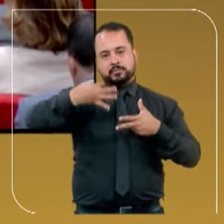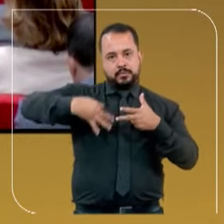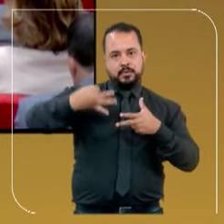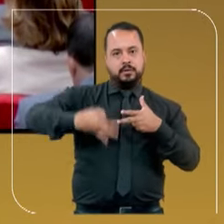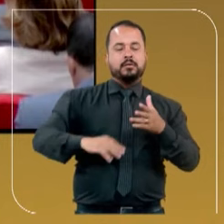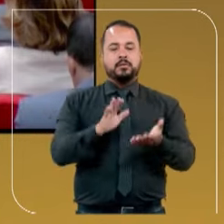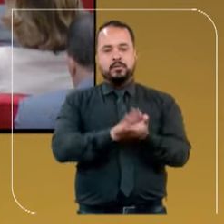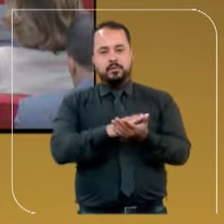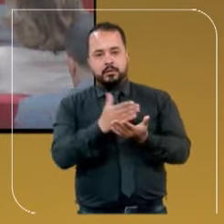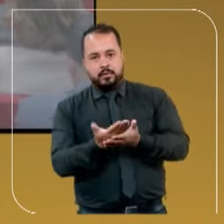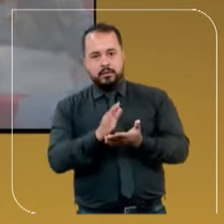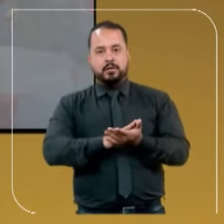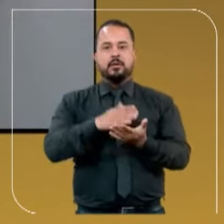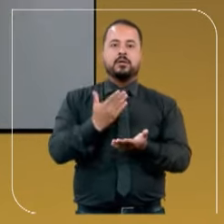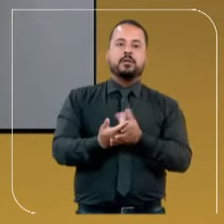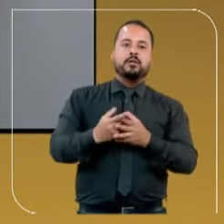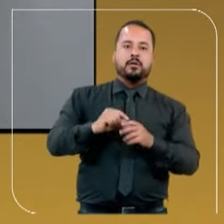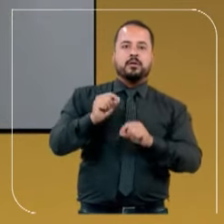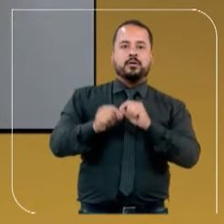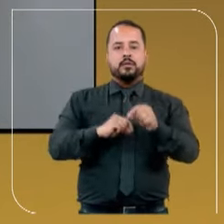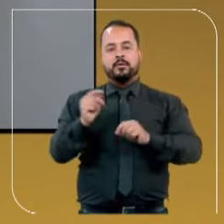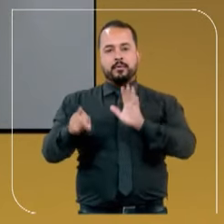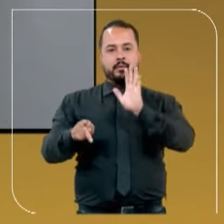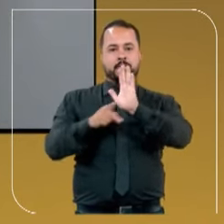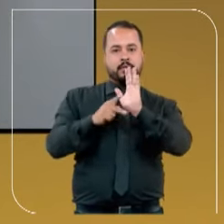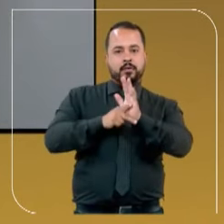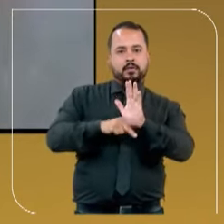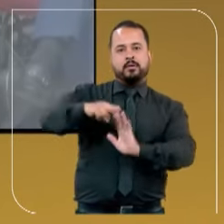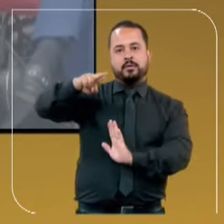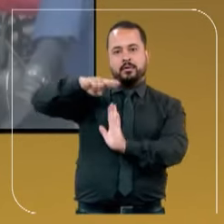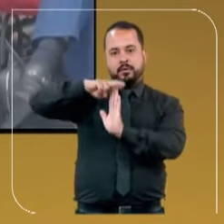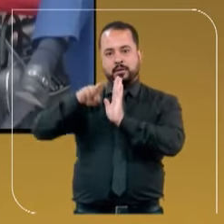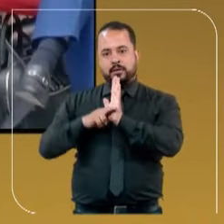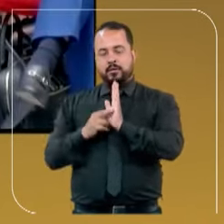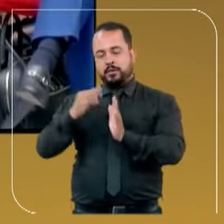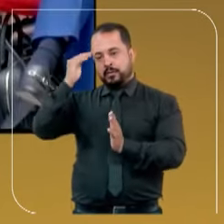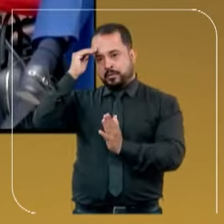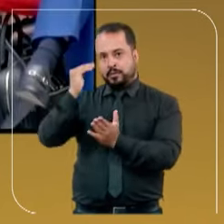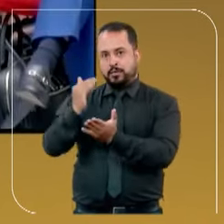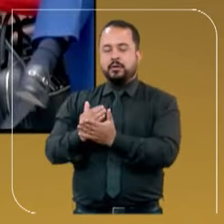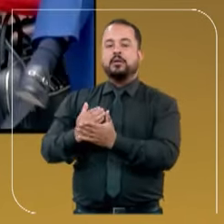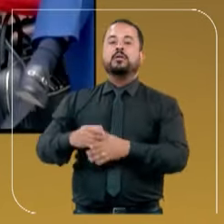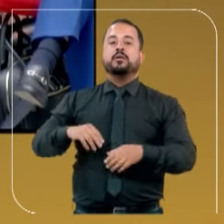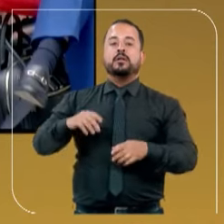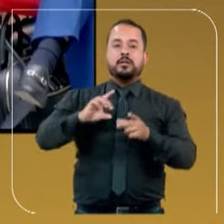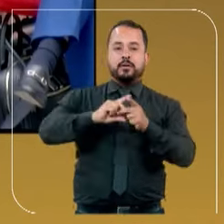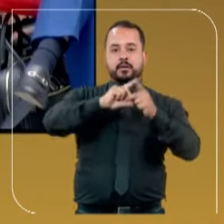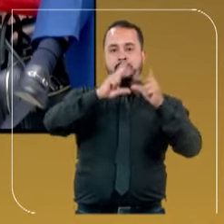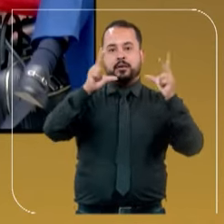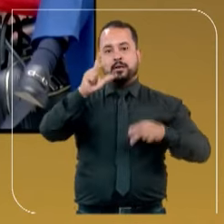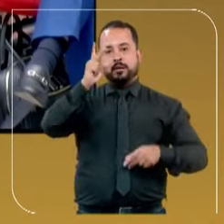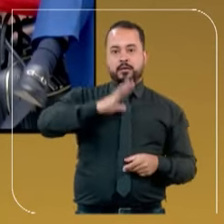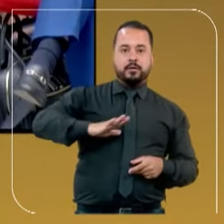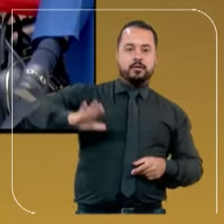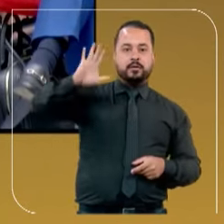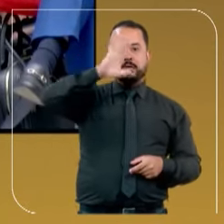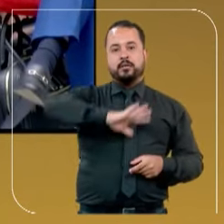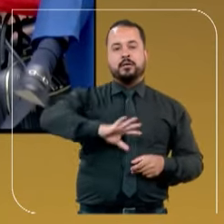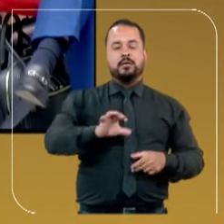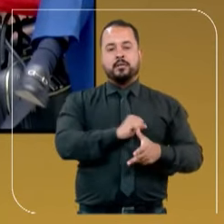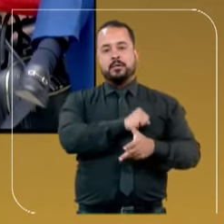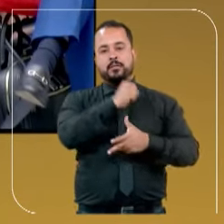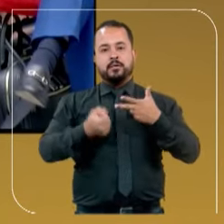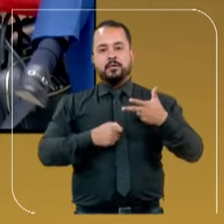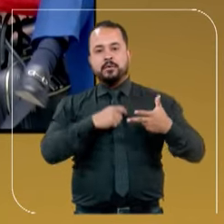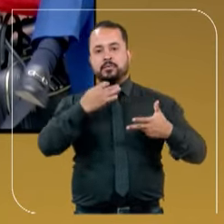de fazer valer os seus princípios e normas. A democracia no Brasil, portanto, comporta um Poder Judiciário